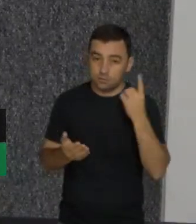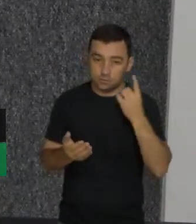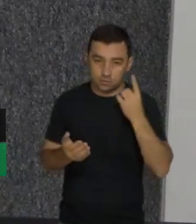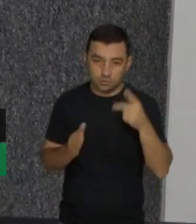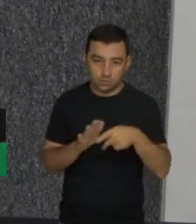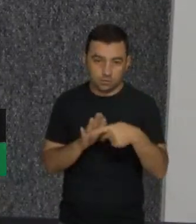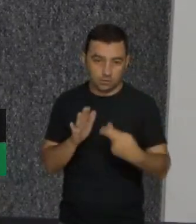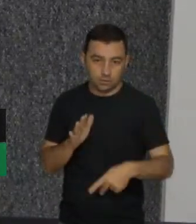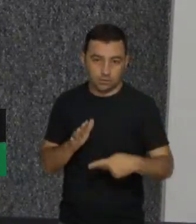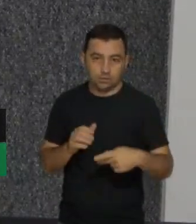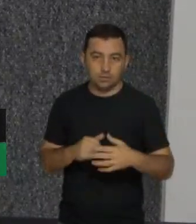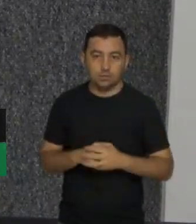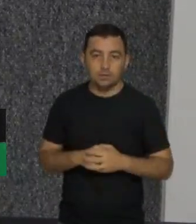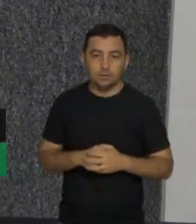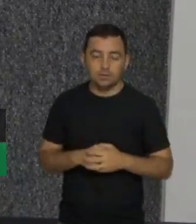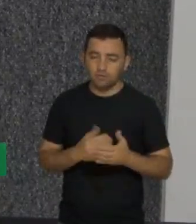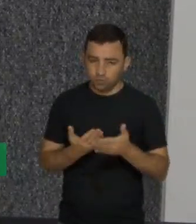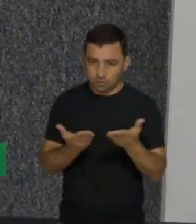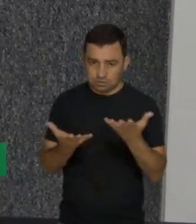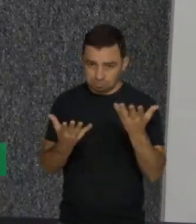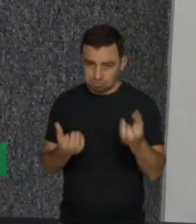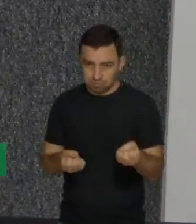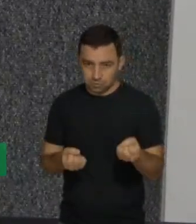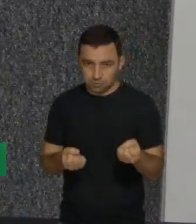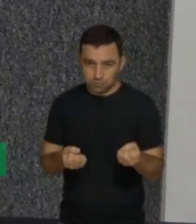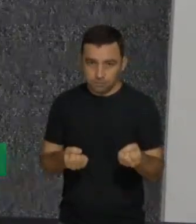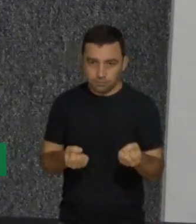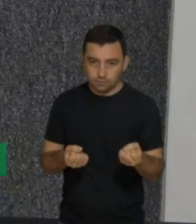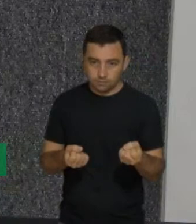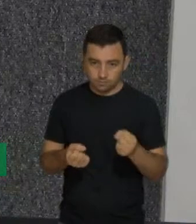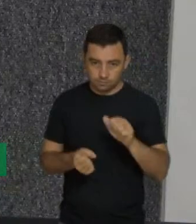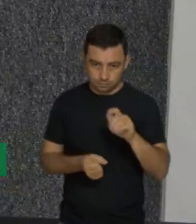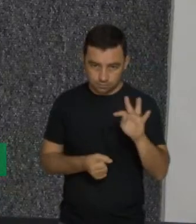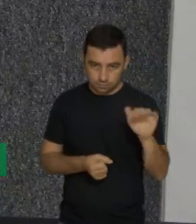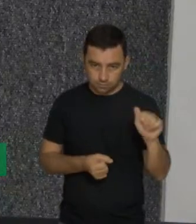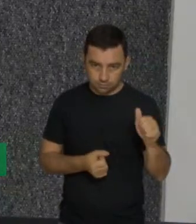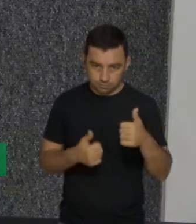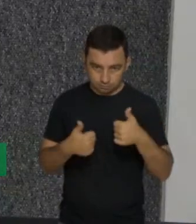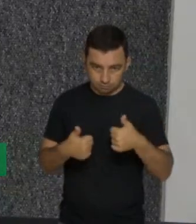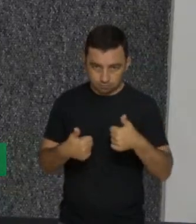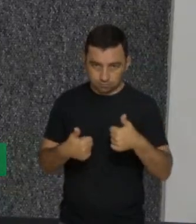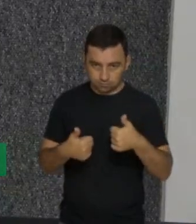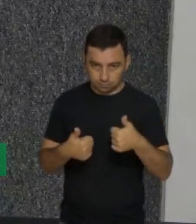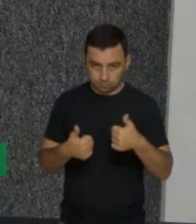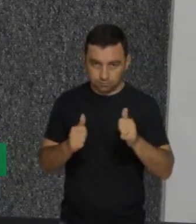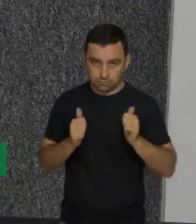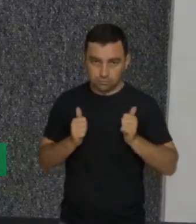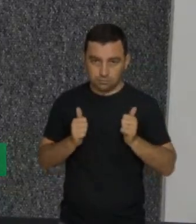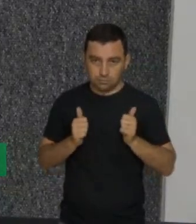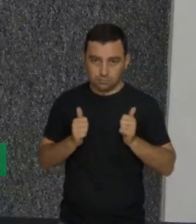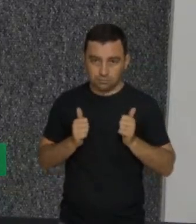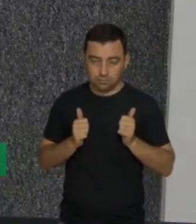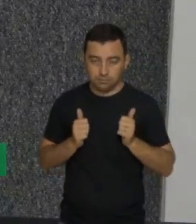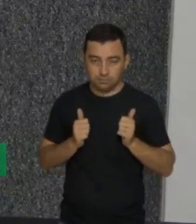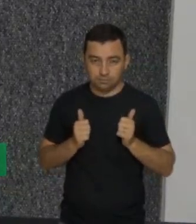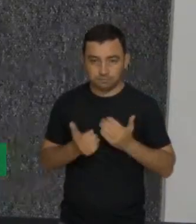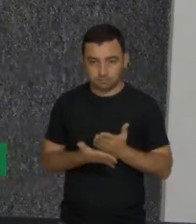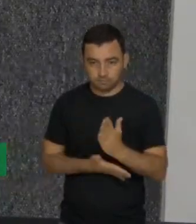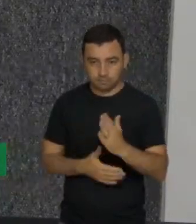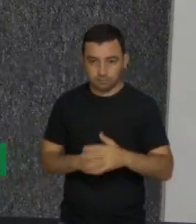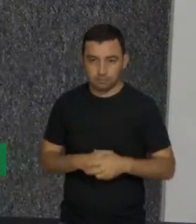comissão os que forem favoráveis a ata permaneçam Como estão